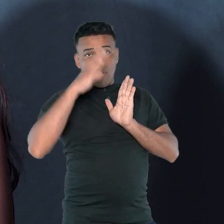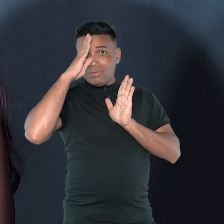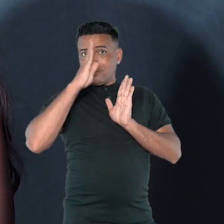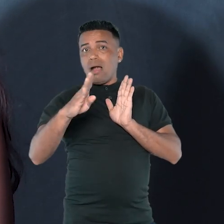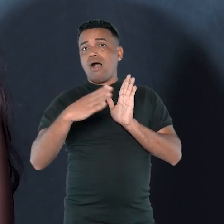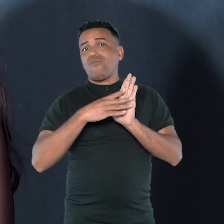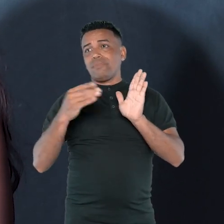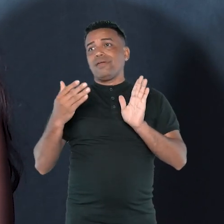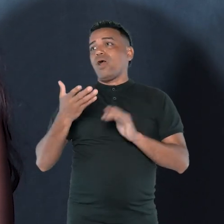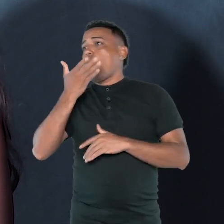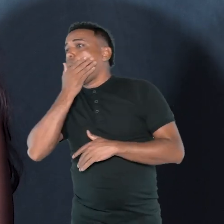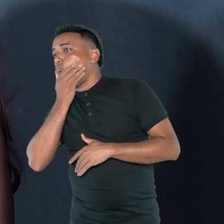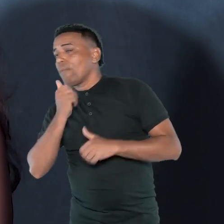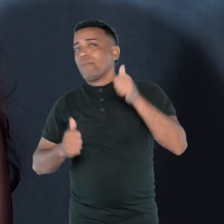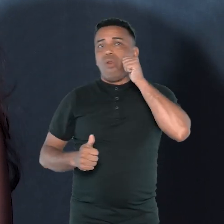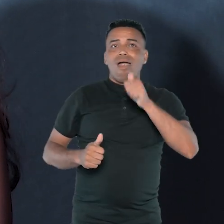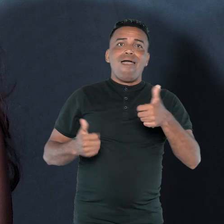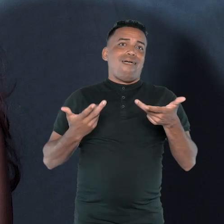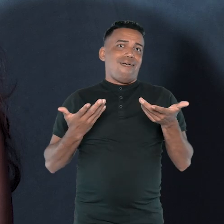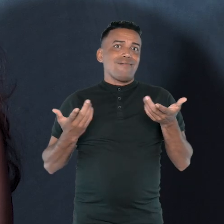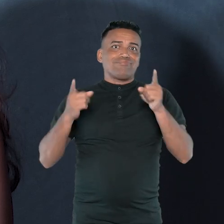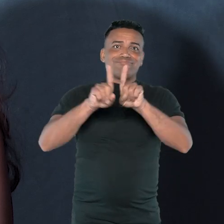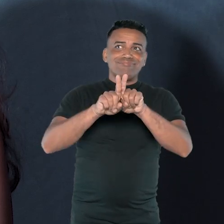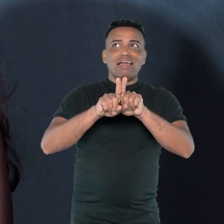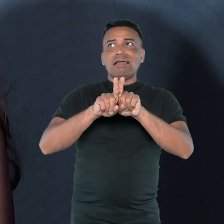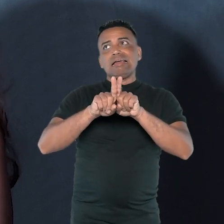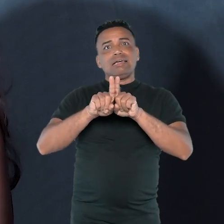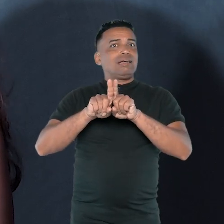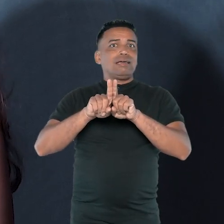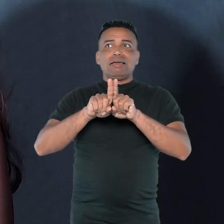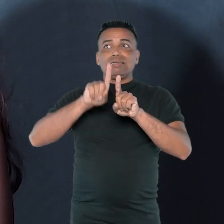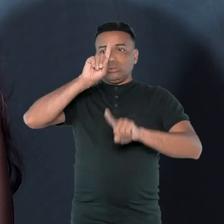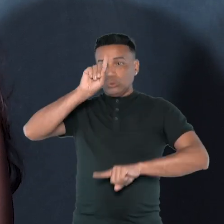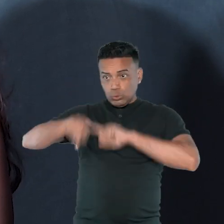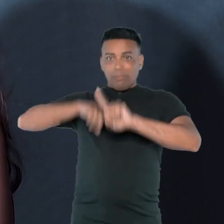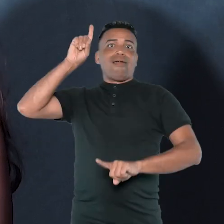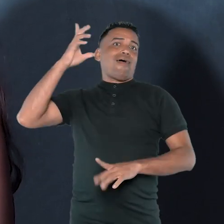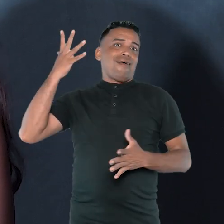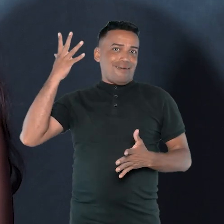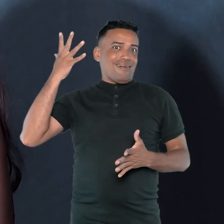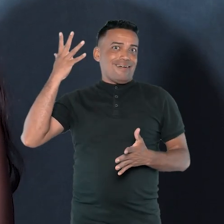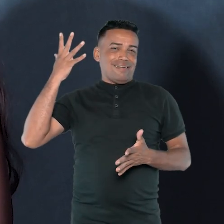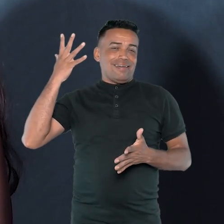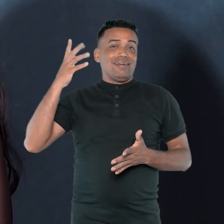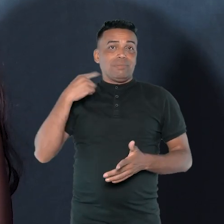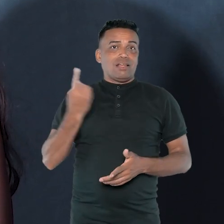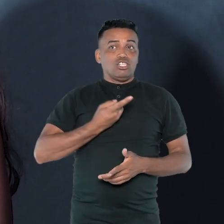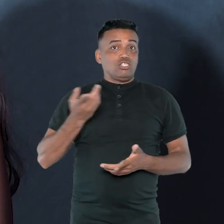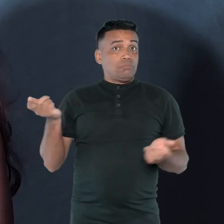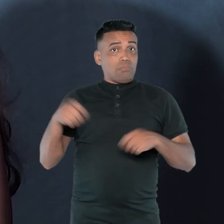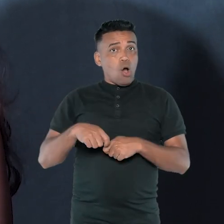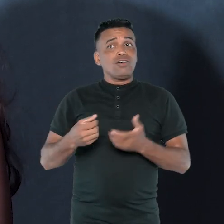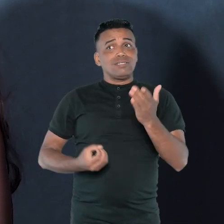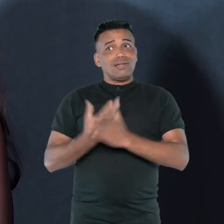né, nuclear, ele não precisa ser, de alguma forma, também superado para que a gente possa